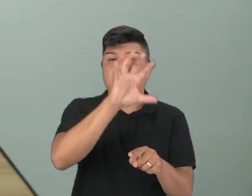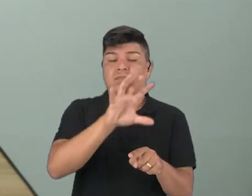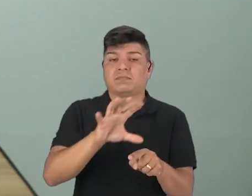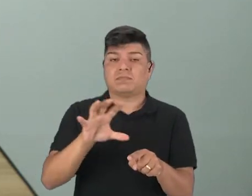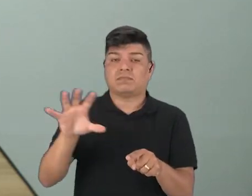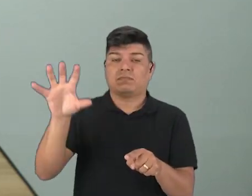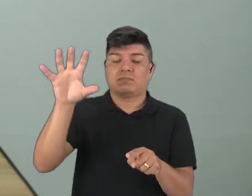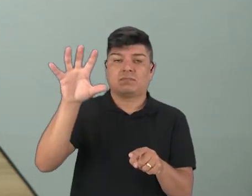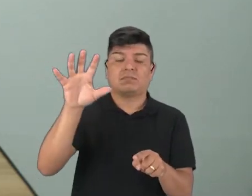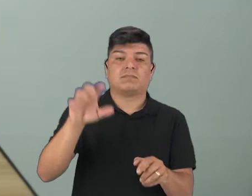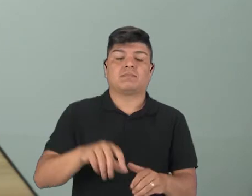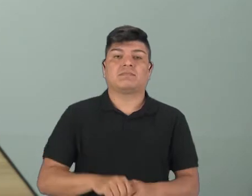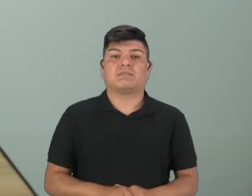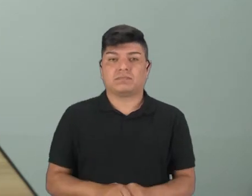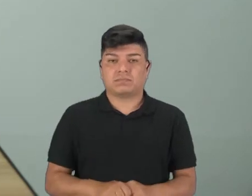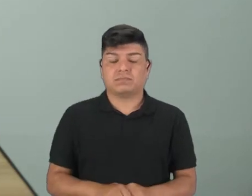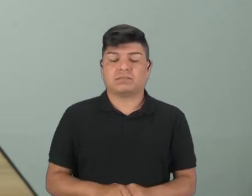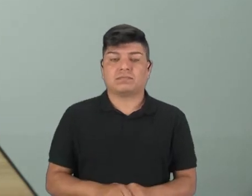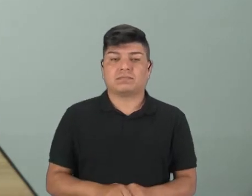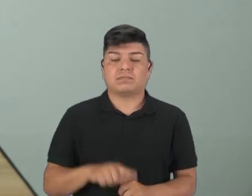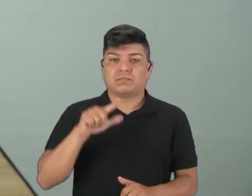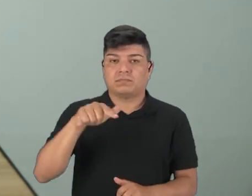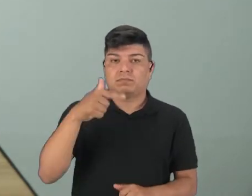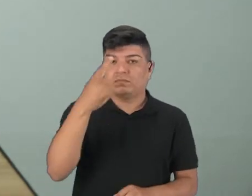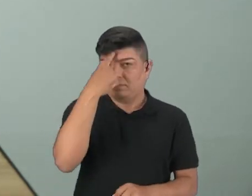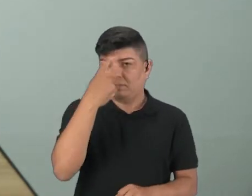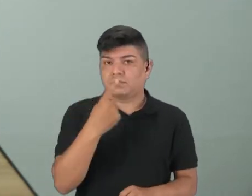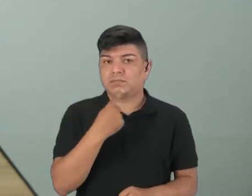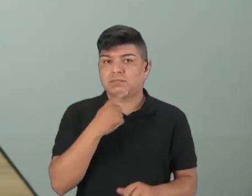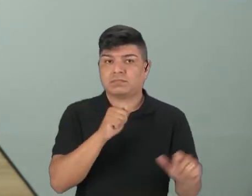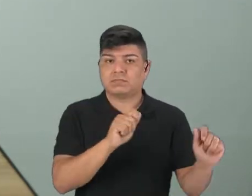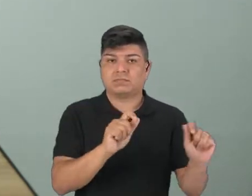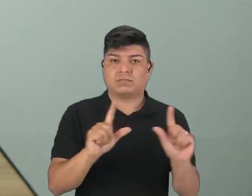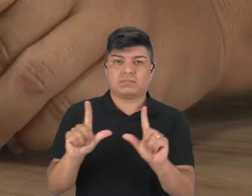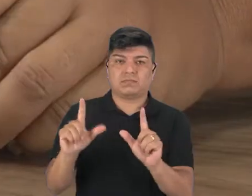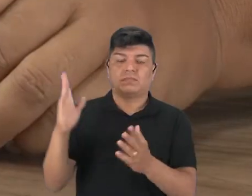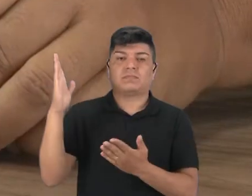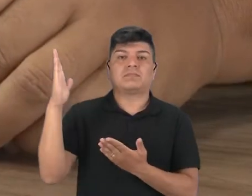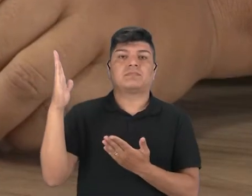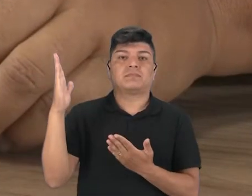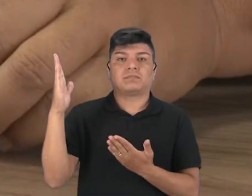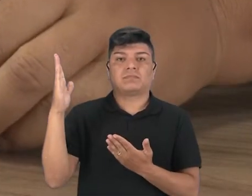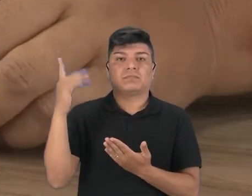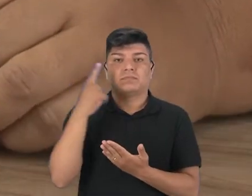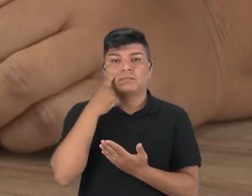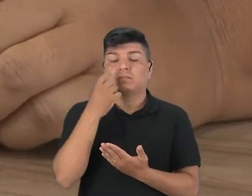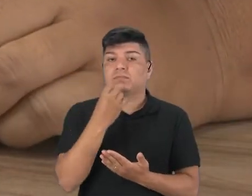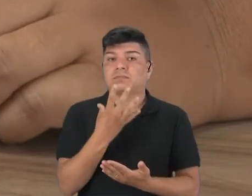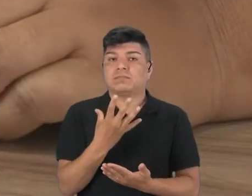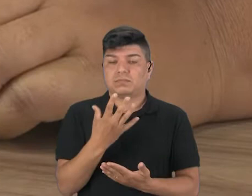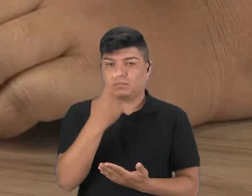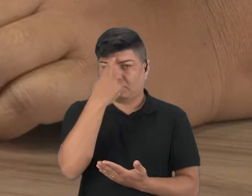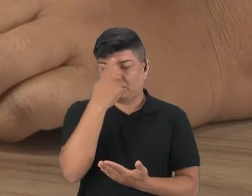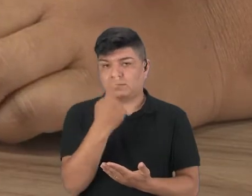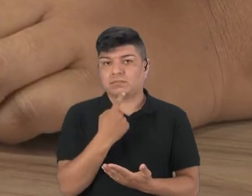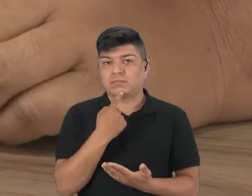espacial esfera. Vamos para a próxima imagem. Agora, observem bem essa